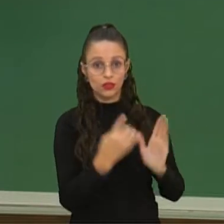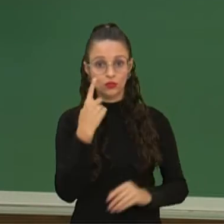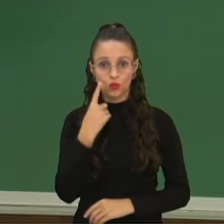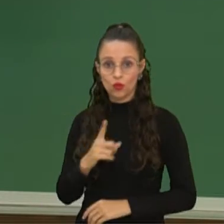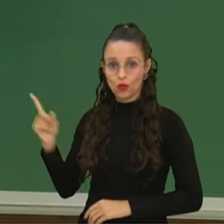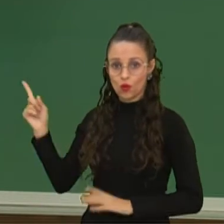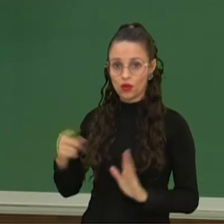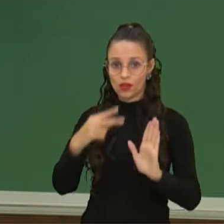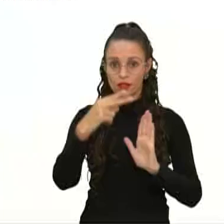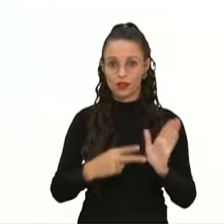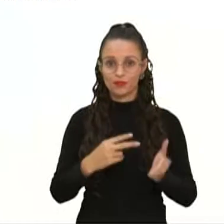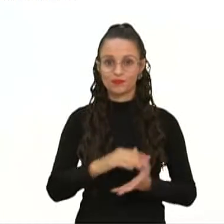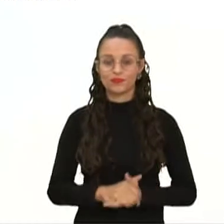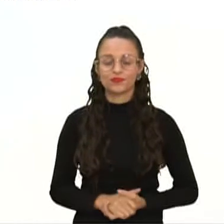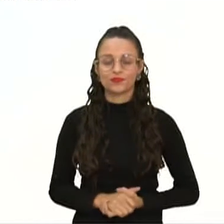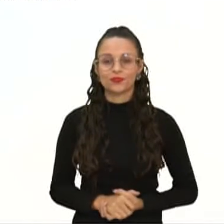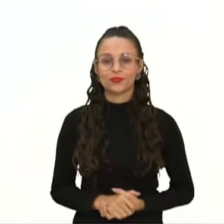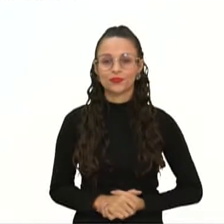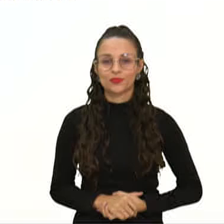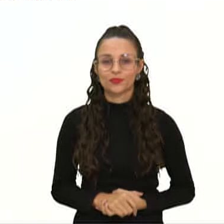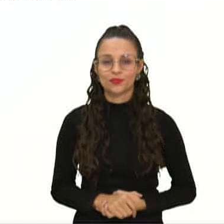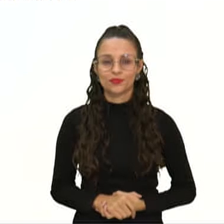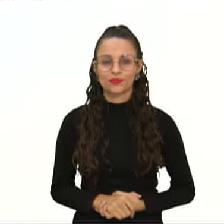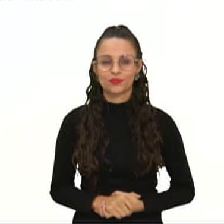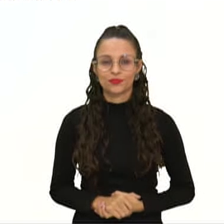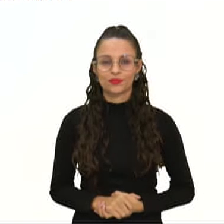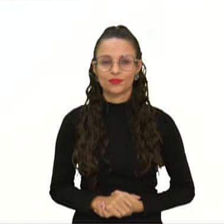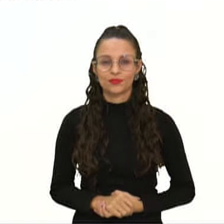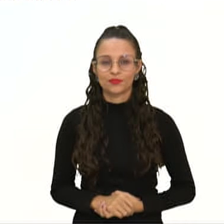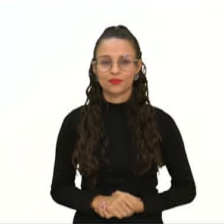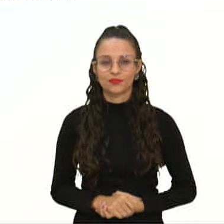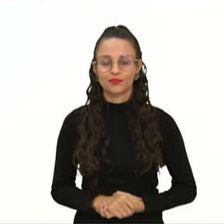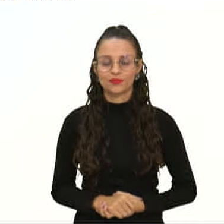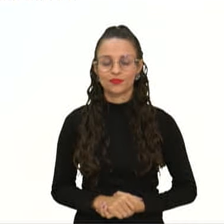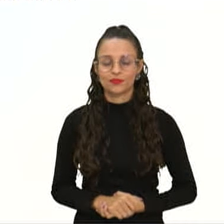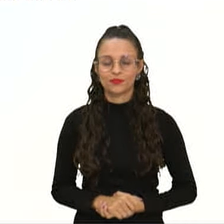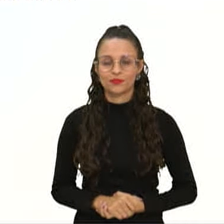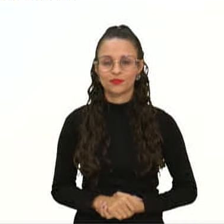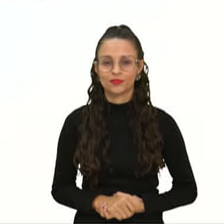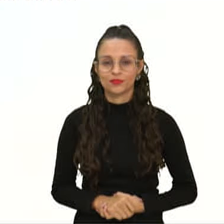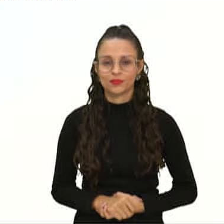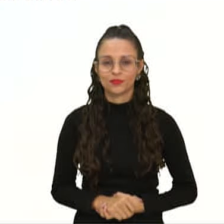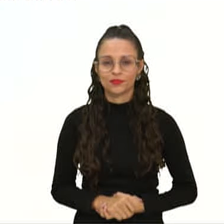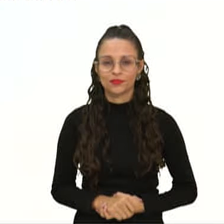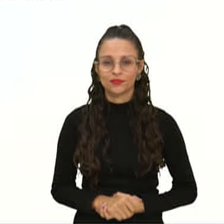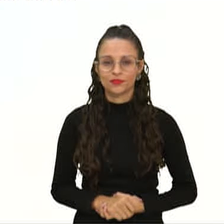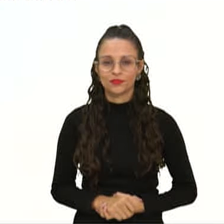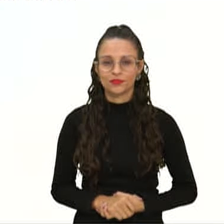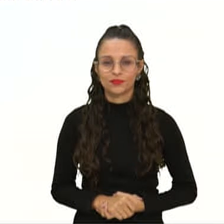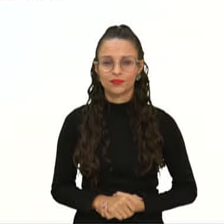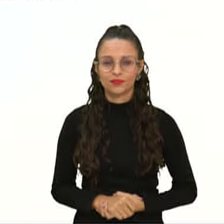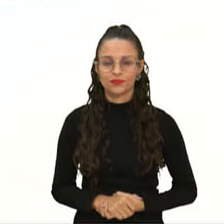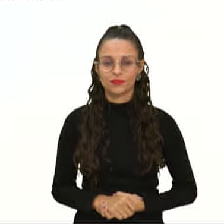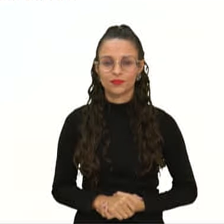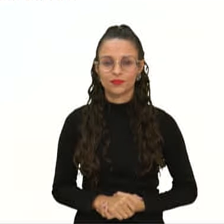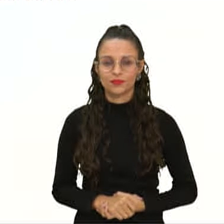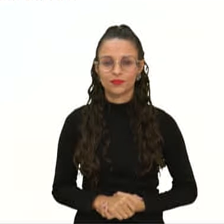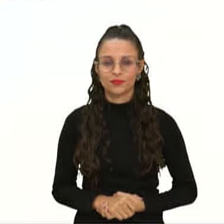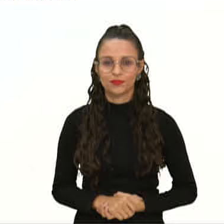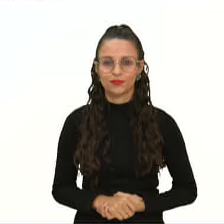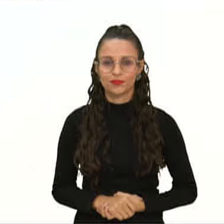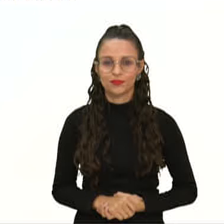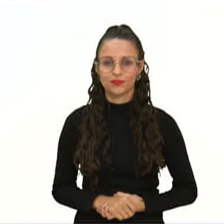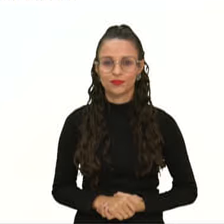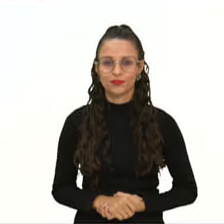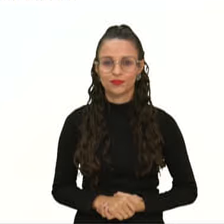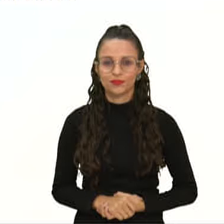ler comigo então. Incredibly, the microwave oven was created during the Second World War